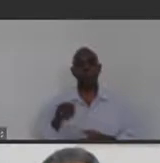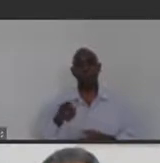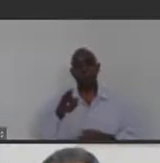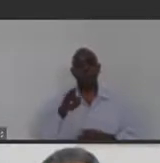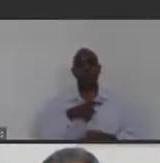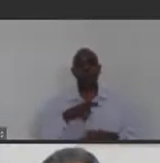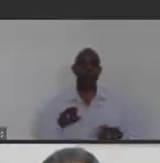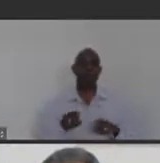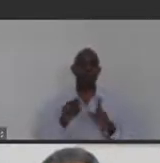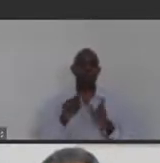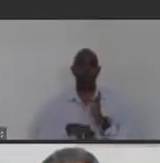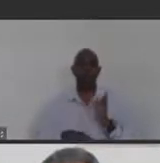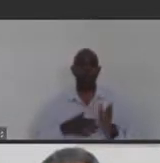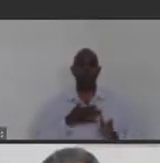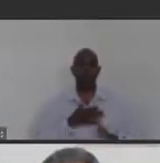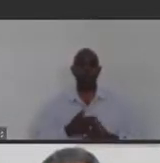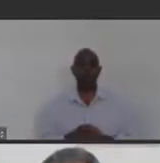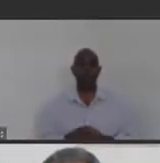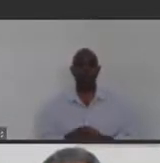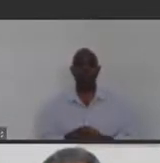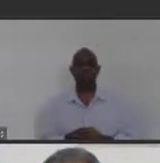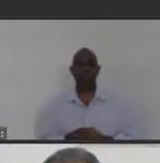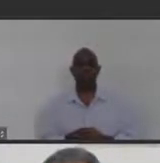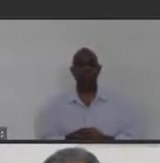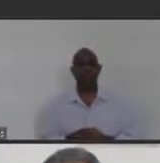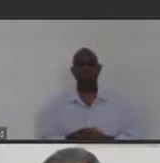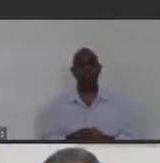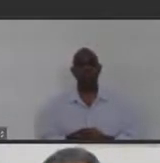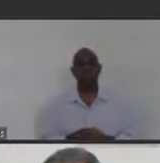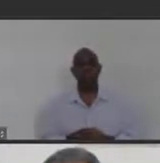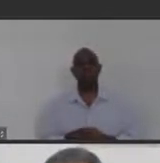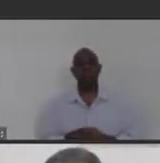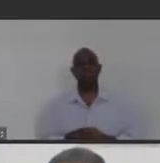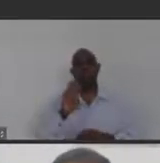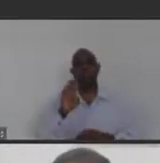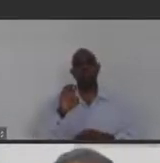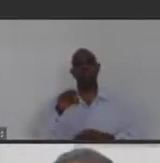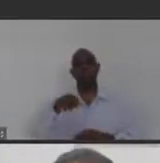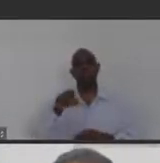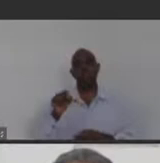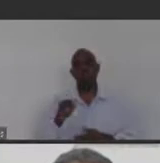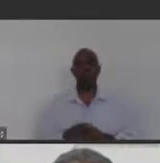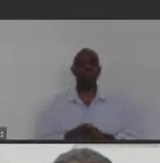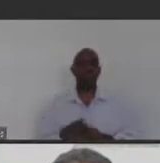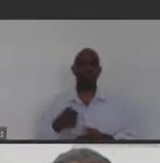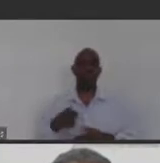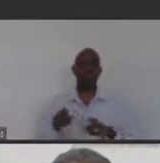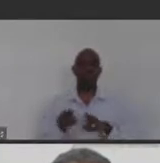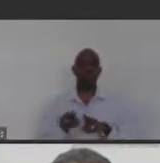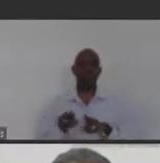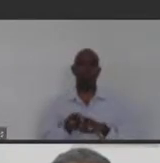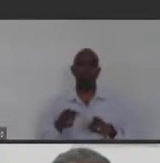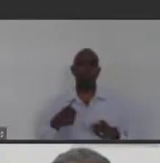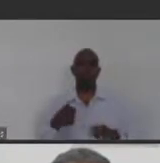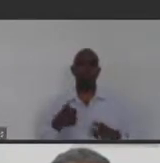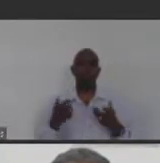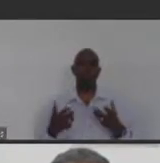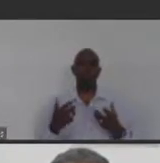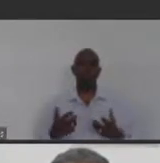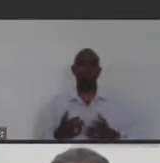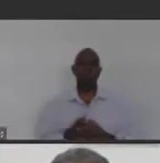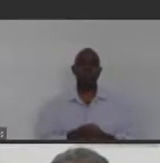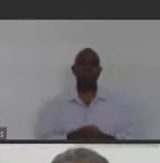Sim. Questão de ordem, presidente. Questão de ordem do vereador Rubens Champan. Eu estou na mesma linha, presidente. Vossa Excelência permitir